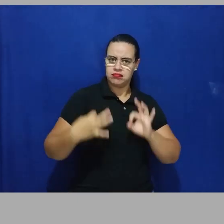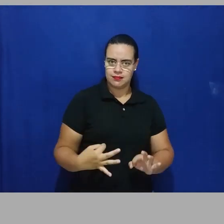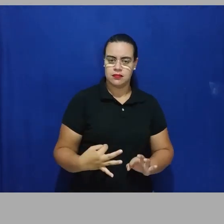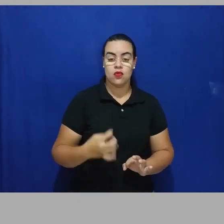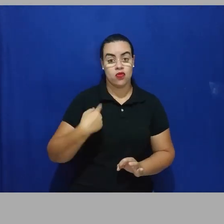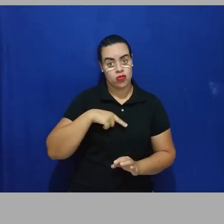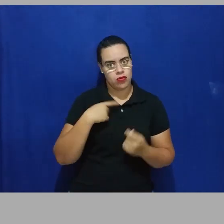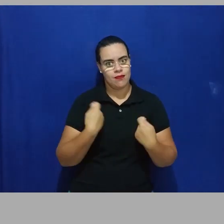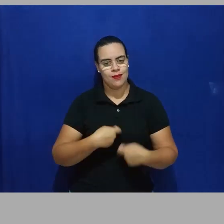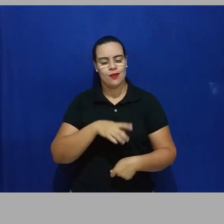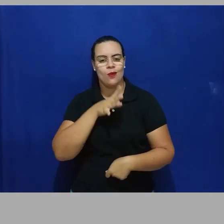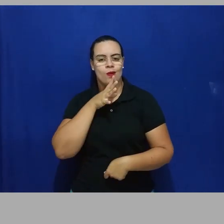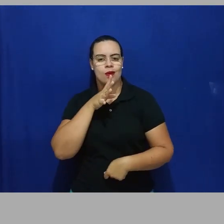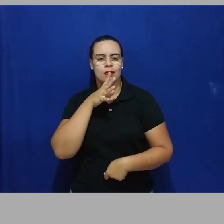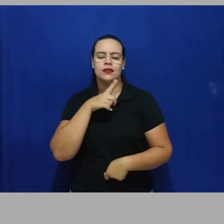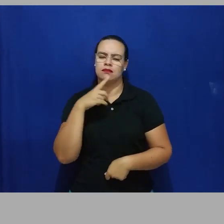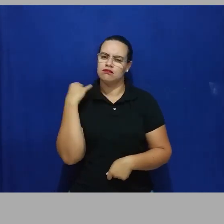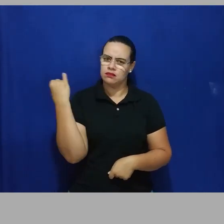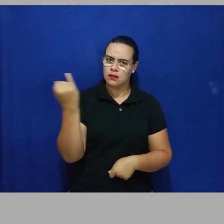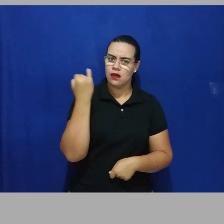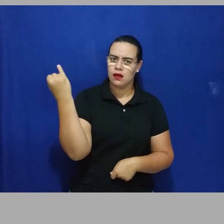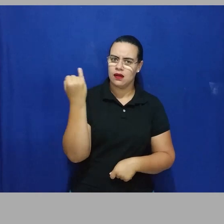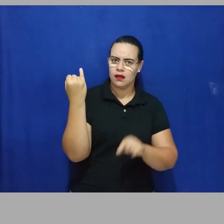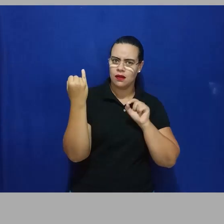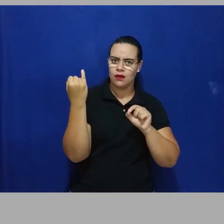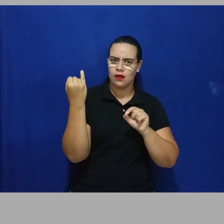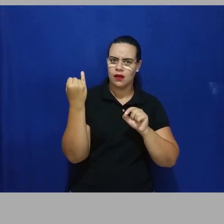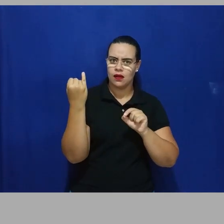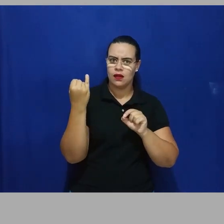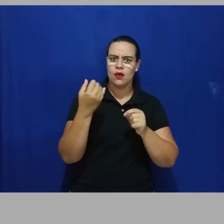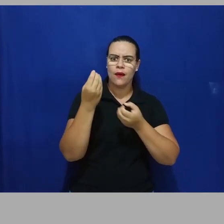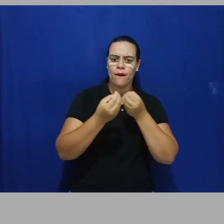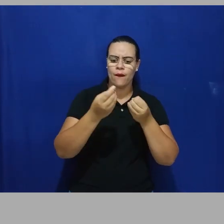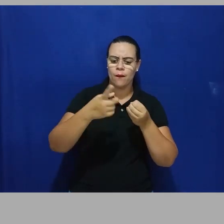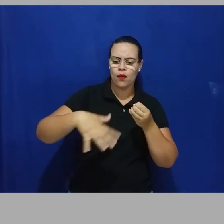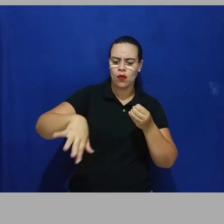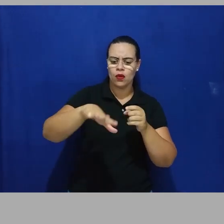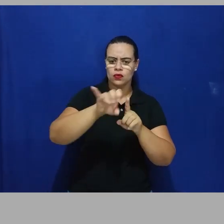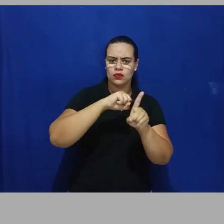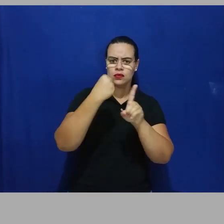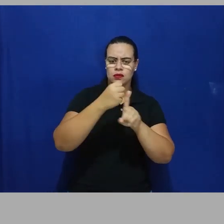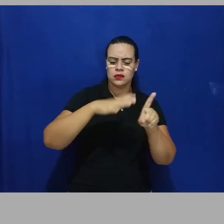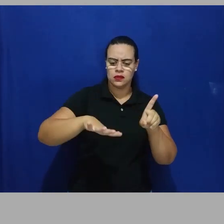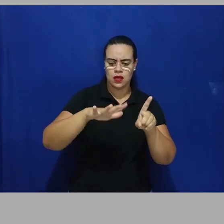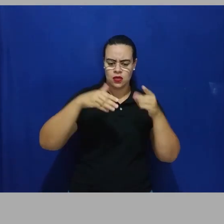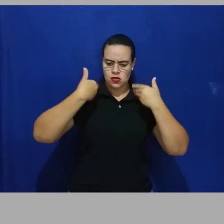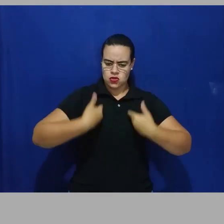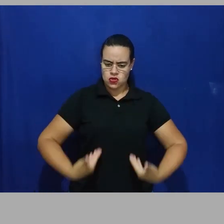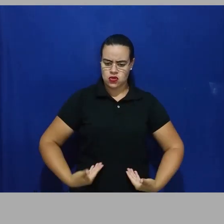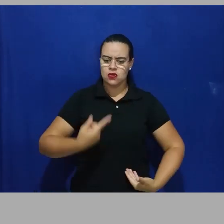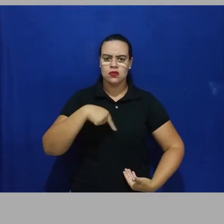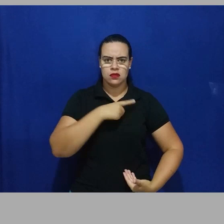dignidade. Precisamos, primeiro, reconhecer a importância dessa condição social, dessa